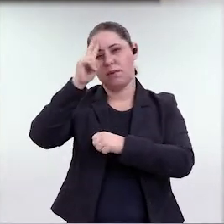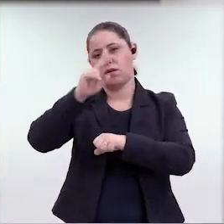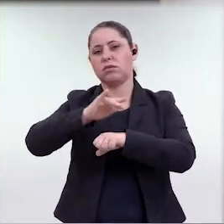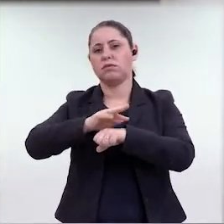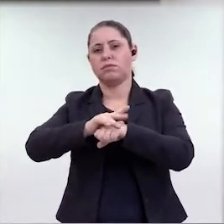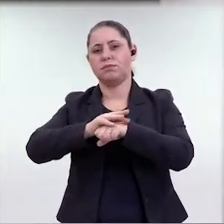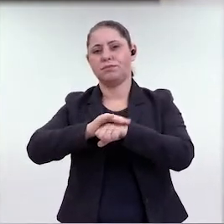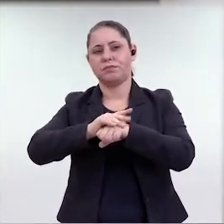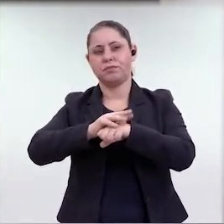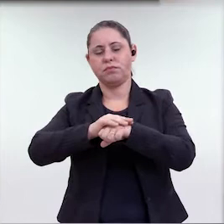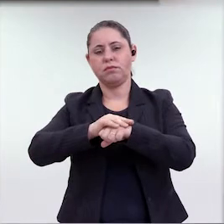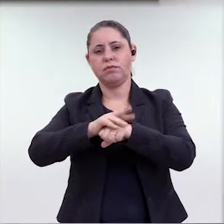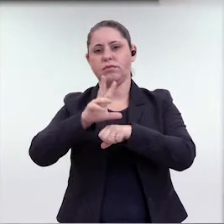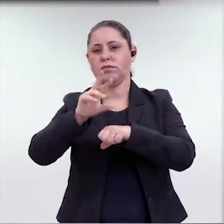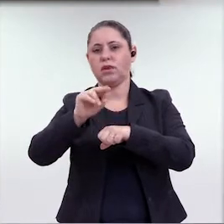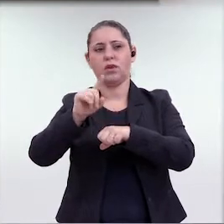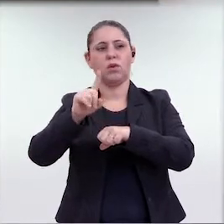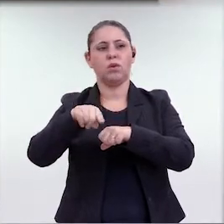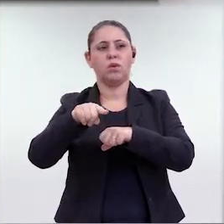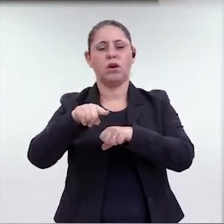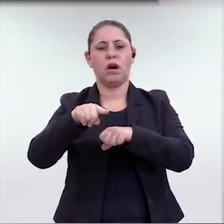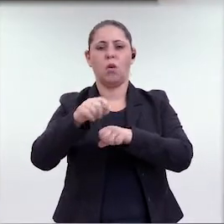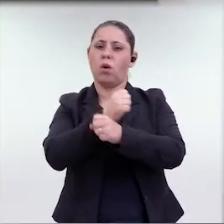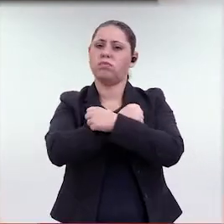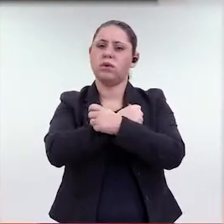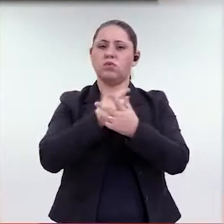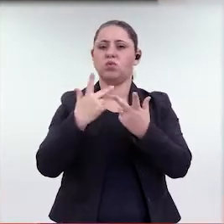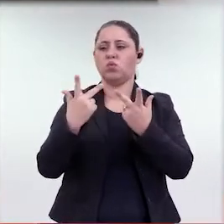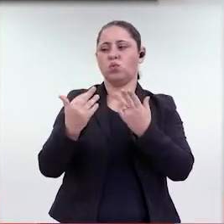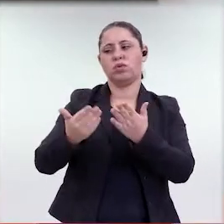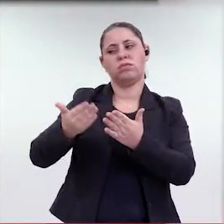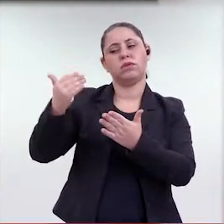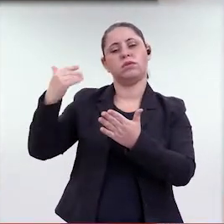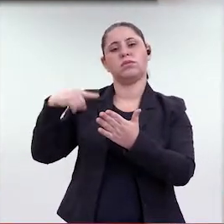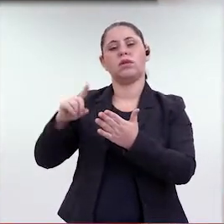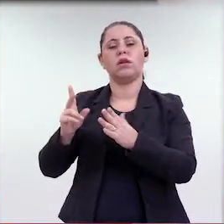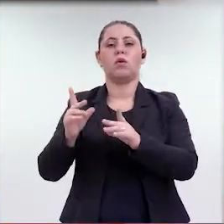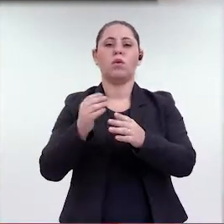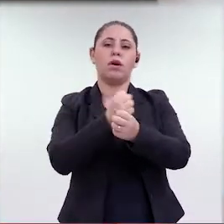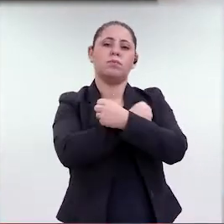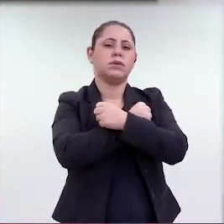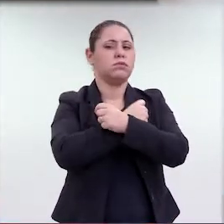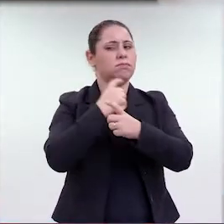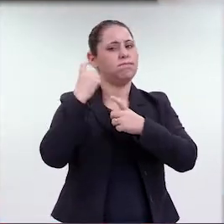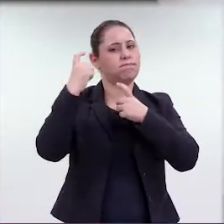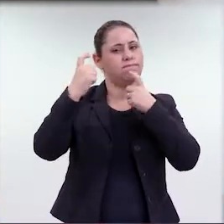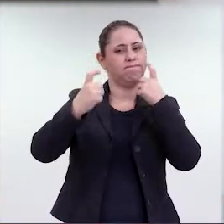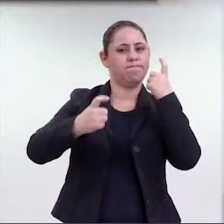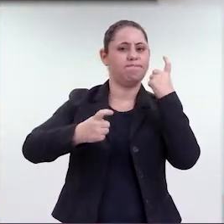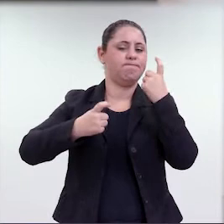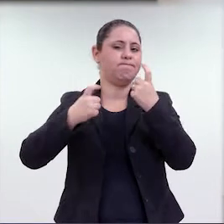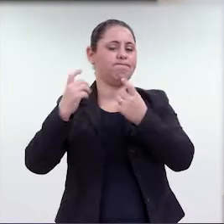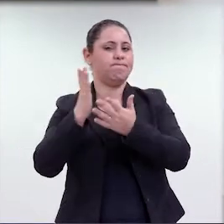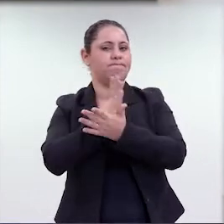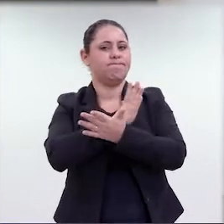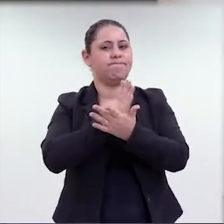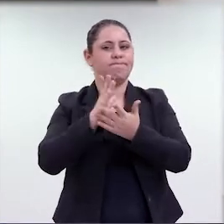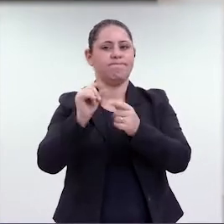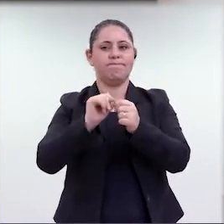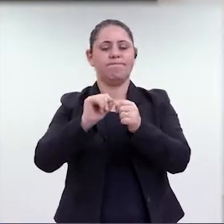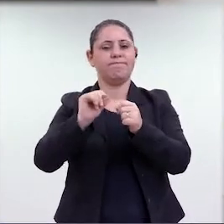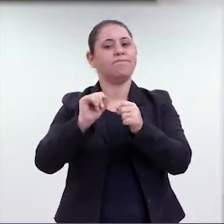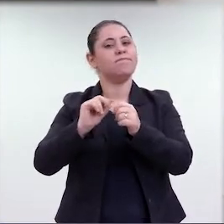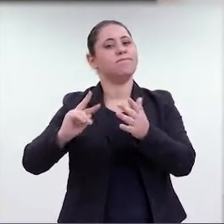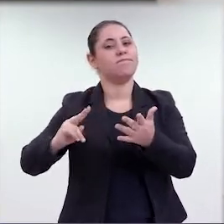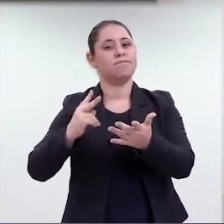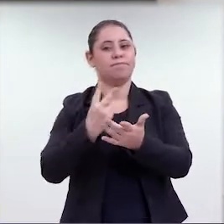uma doença. Não é o mesmo abraço de antes. É um abraço mais preocupado com alguma coisa, como se você estivesse fazendo